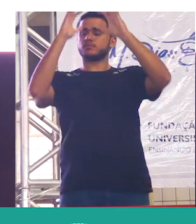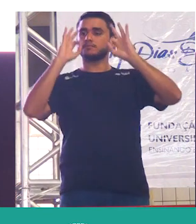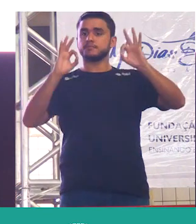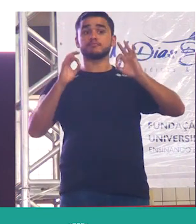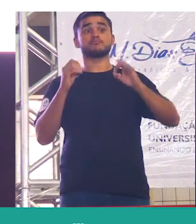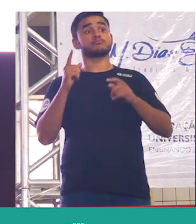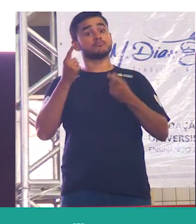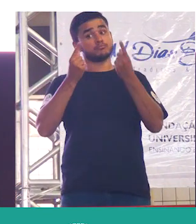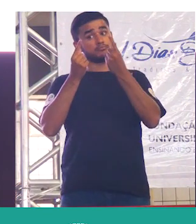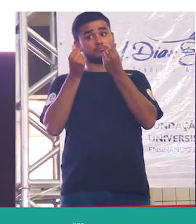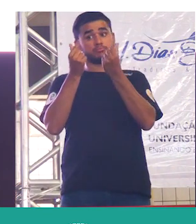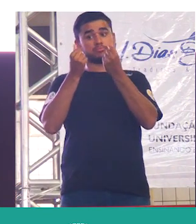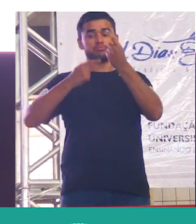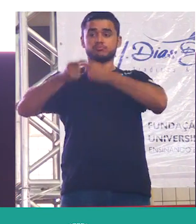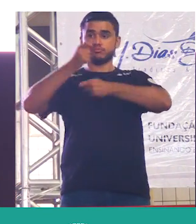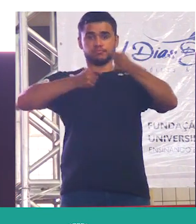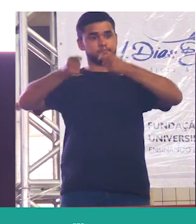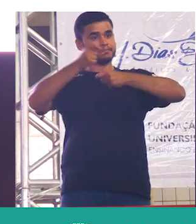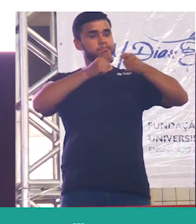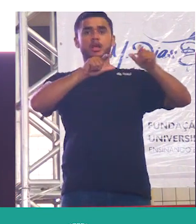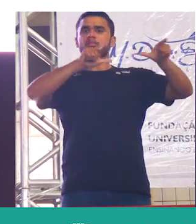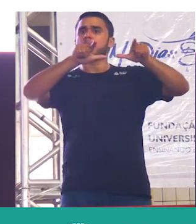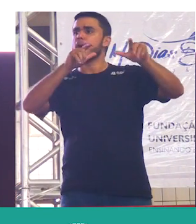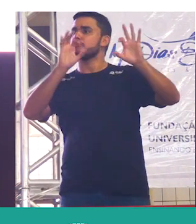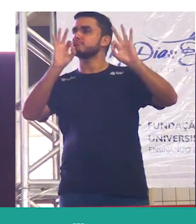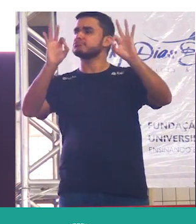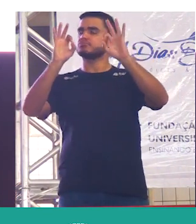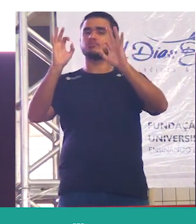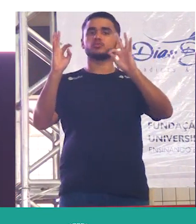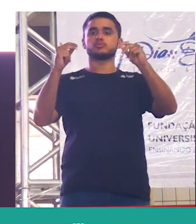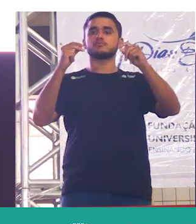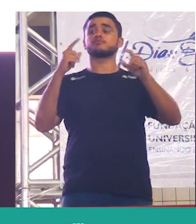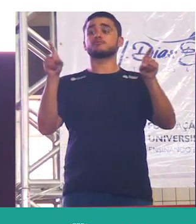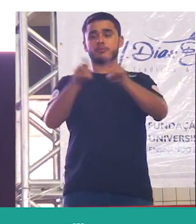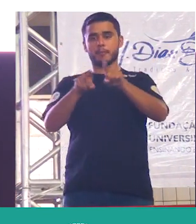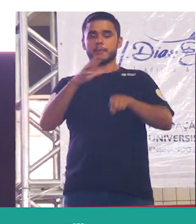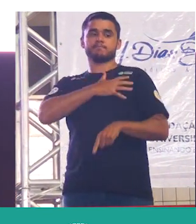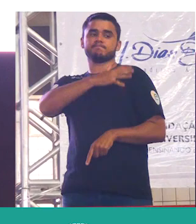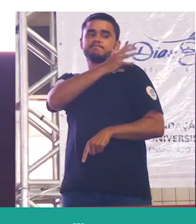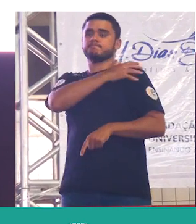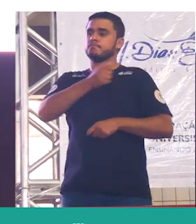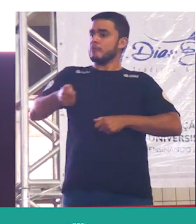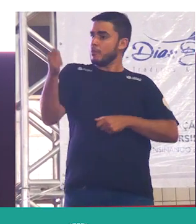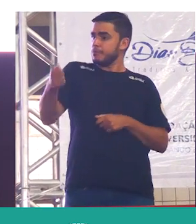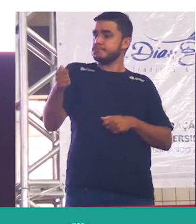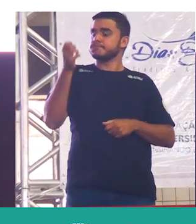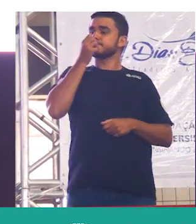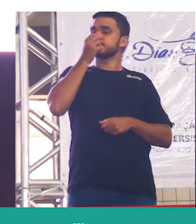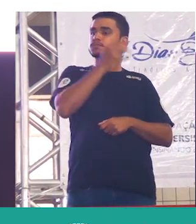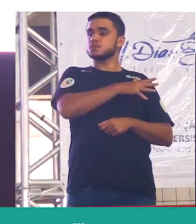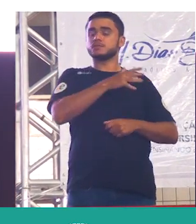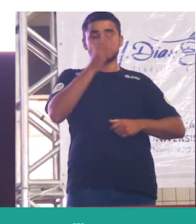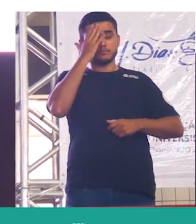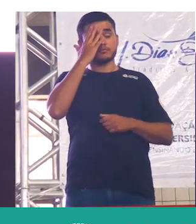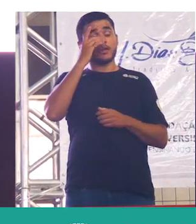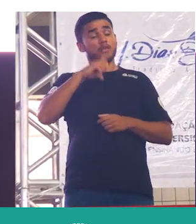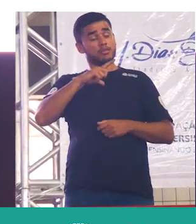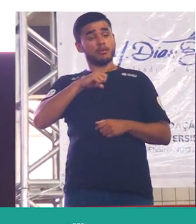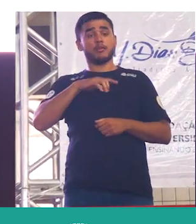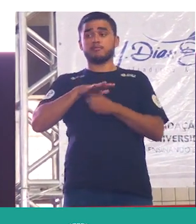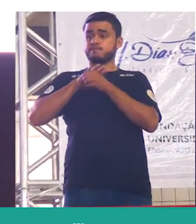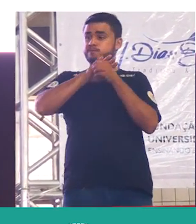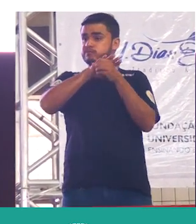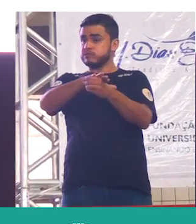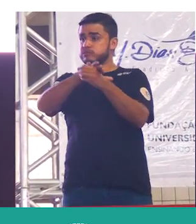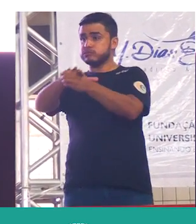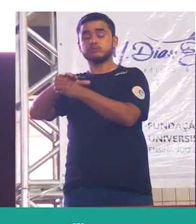do crescimento econômico quanto da repressão também. Esse é um governo que